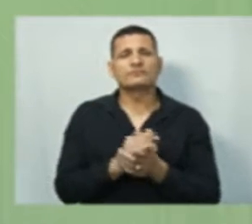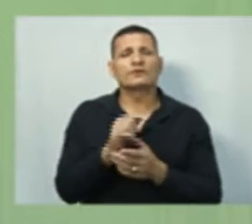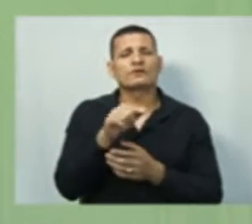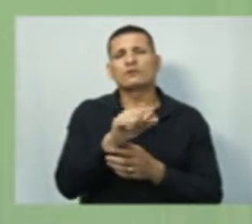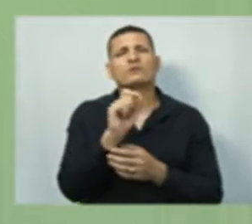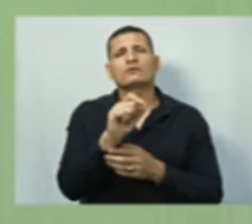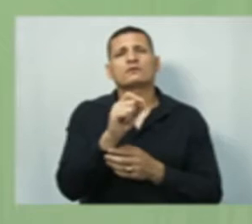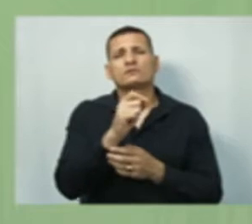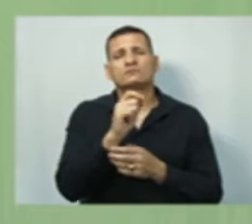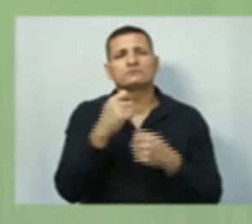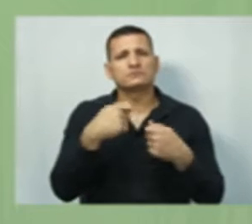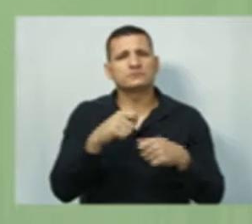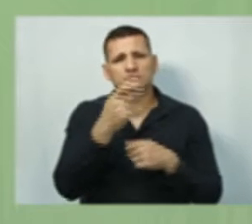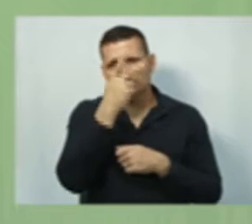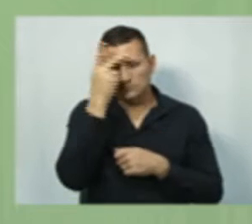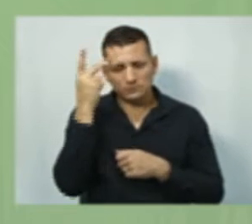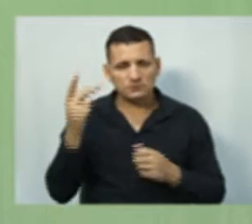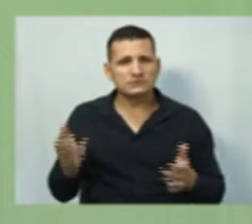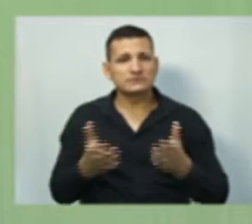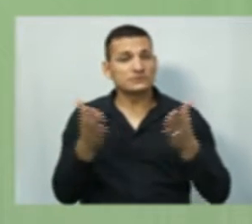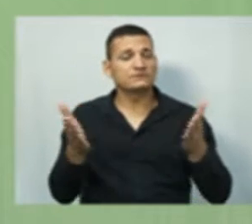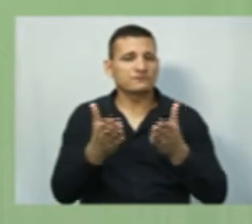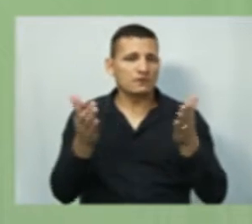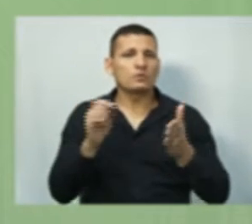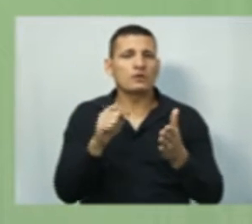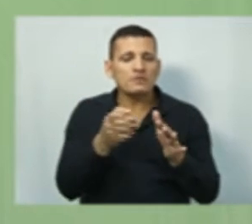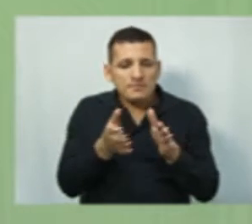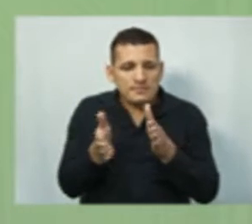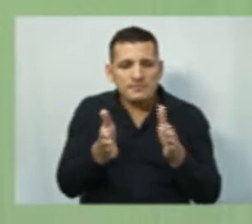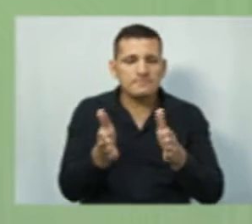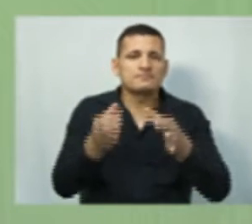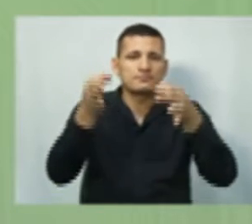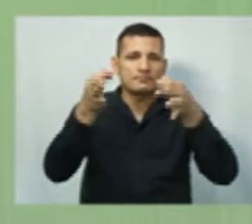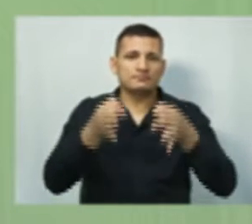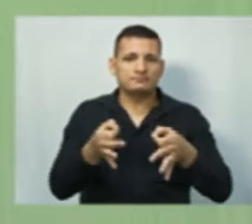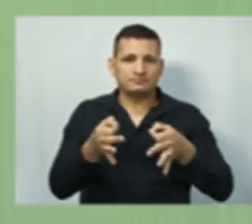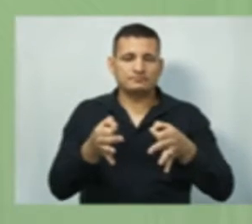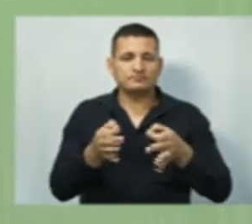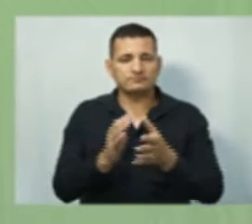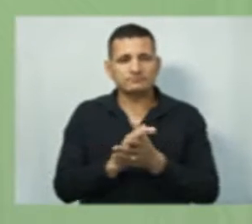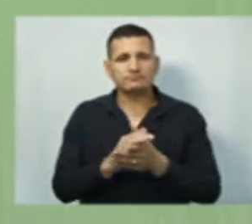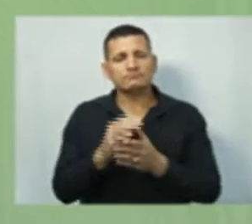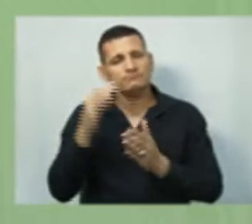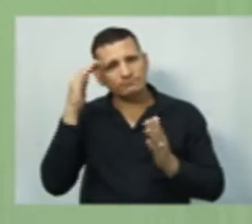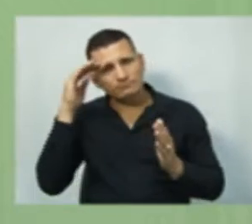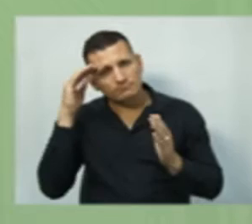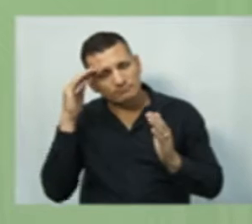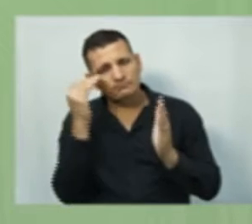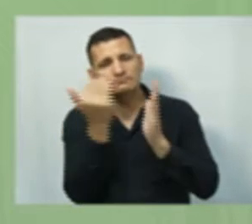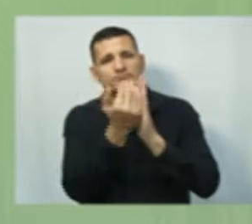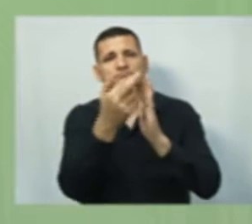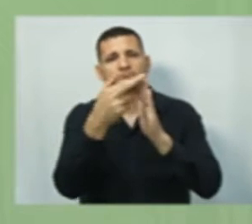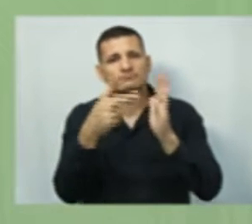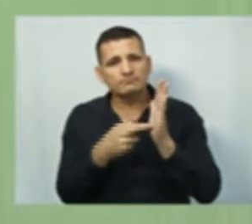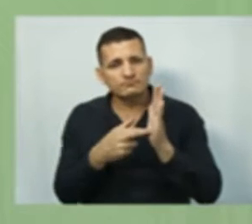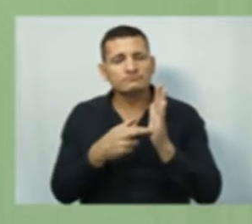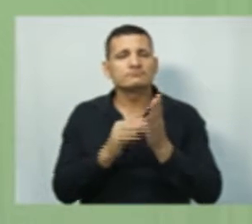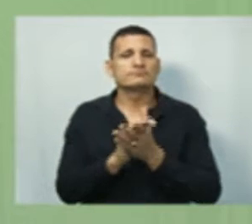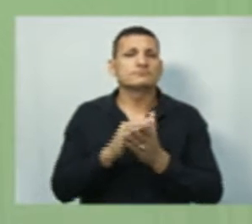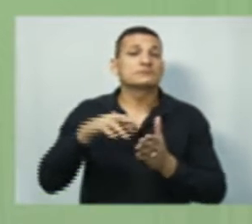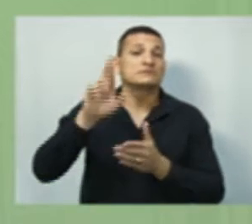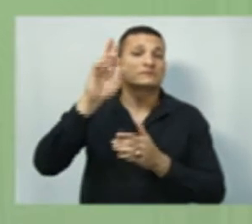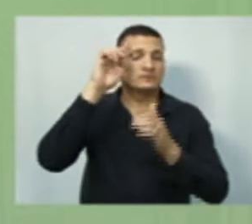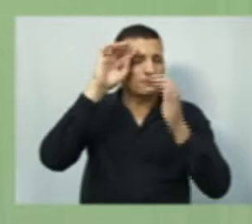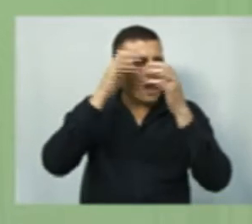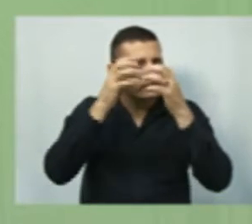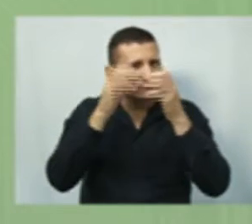pessoas a seguir para o lugar correto. Incentivar as pessoas a cumprir as normas, a tomar decisões mais racionais, a tomar